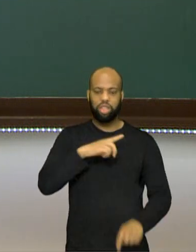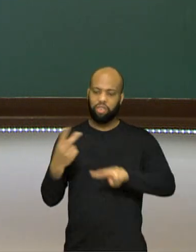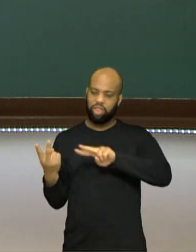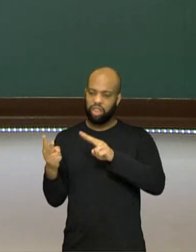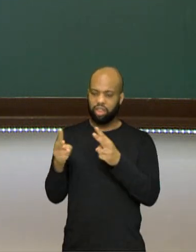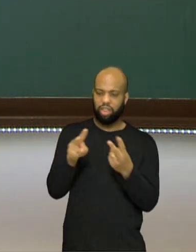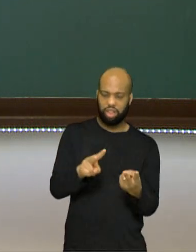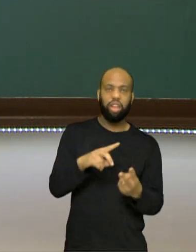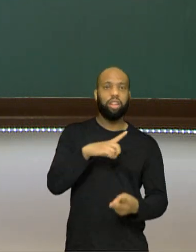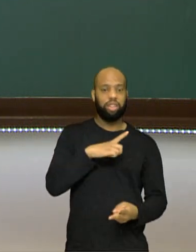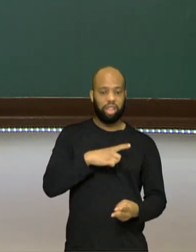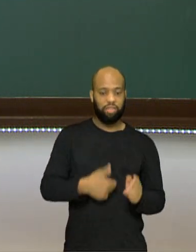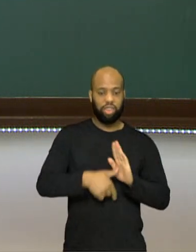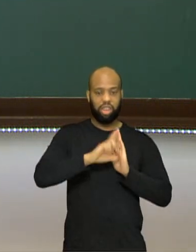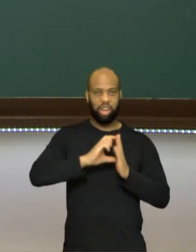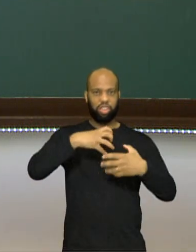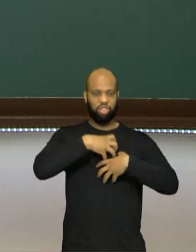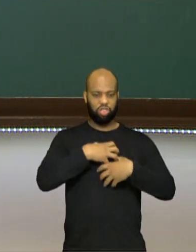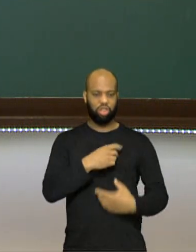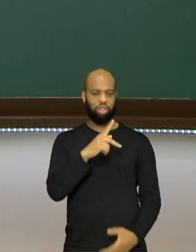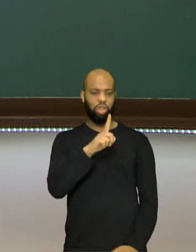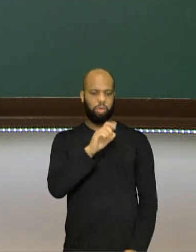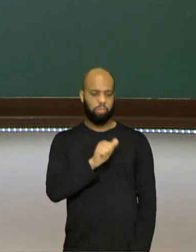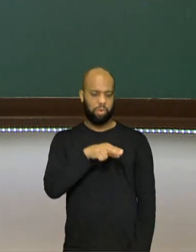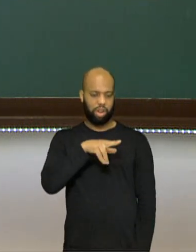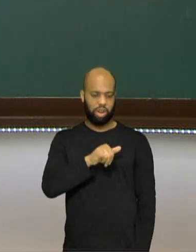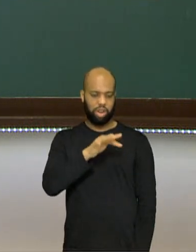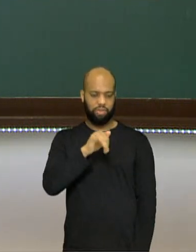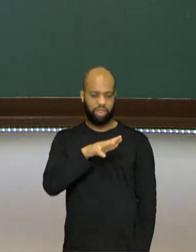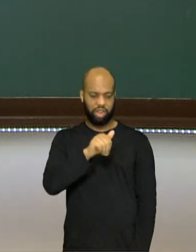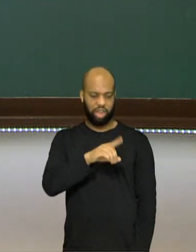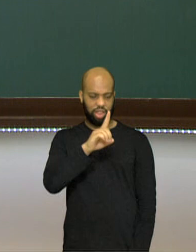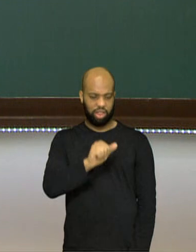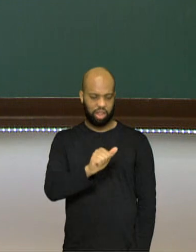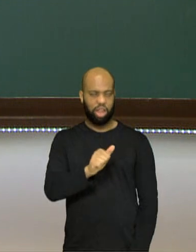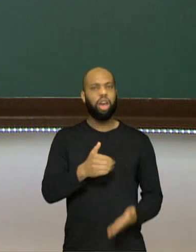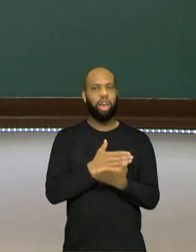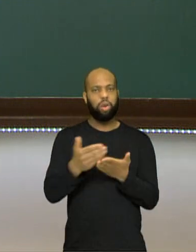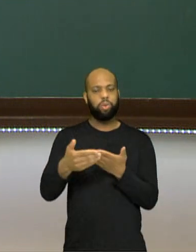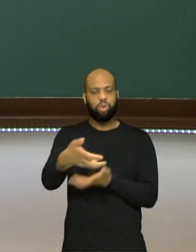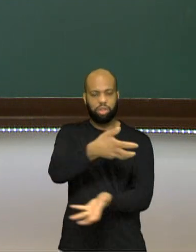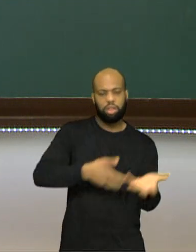transição. Ela era planificada e passou por uma economia de mercado.